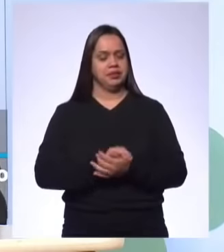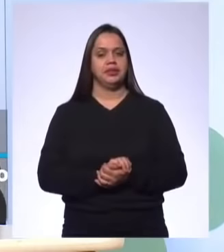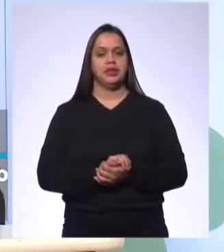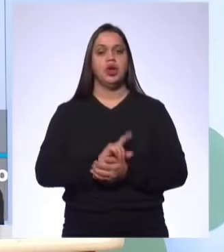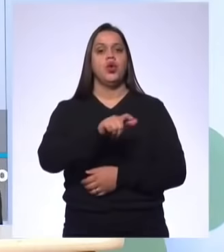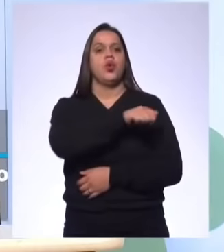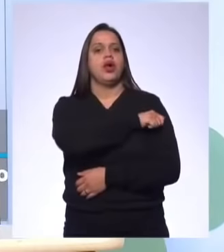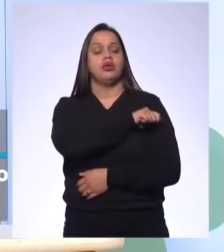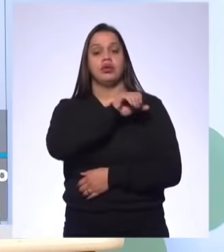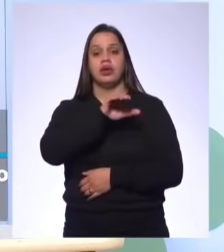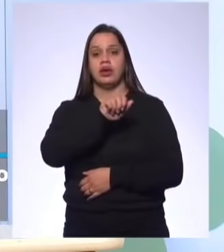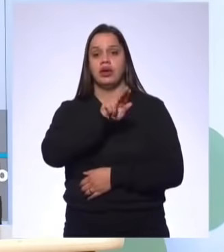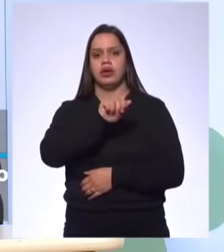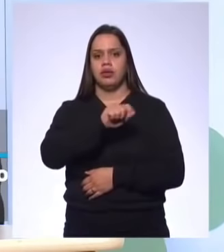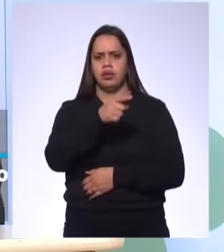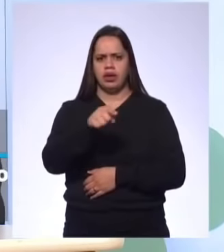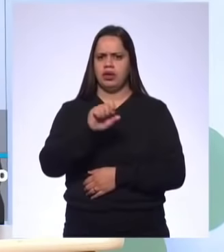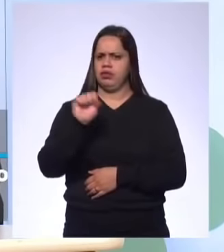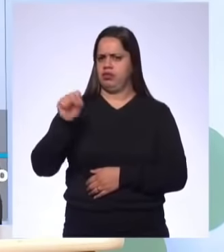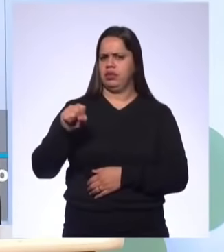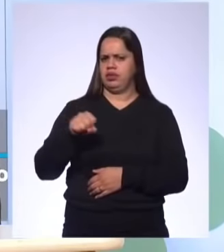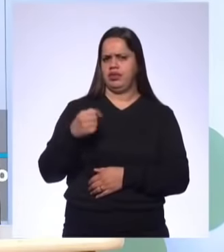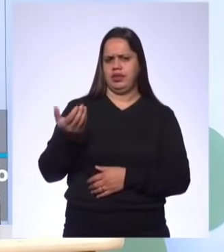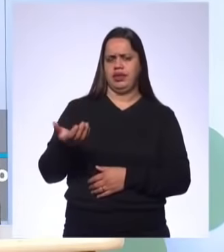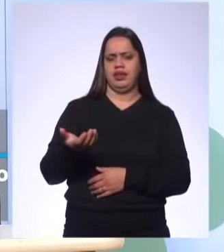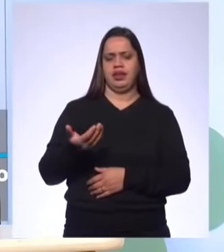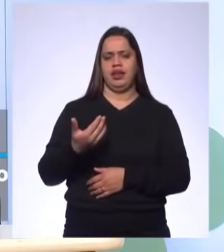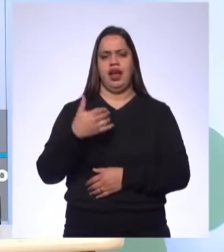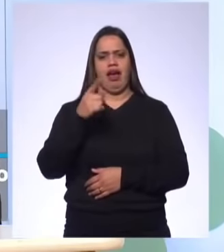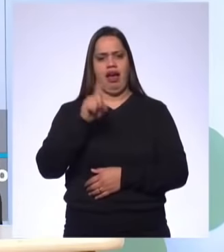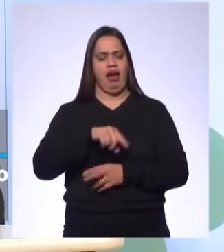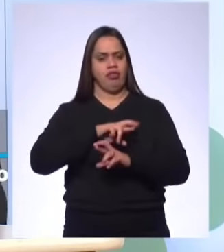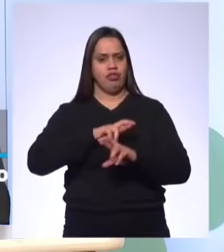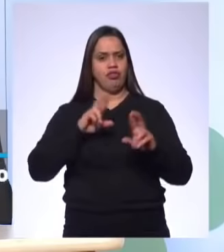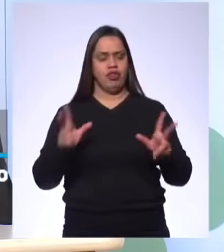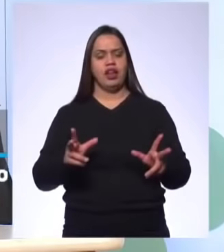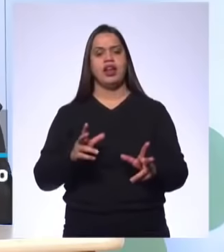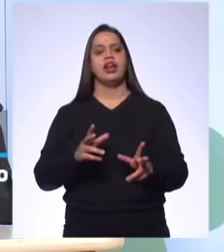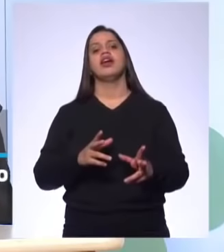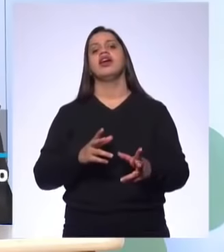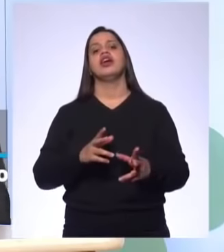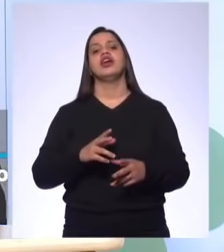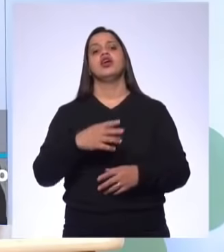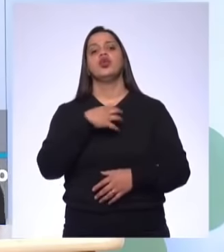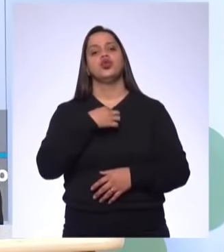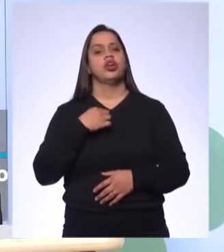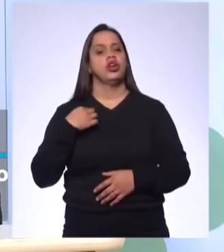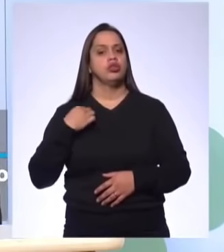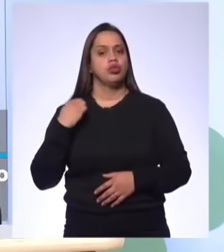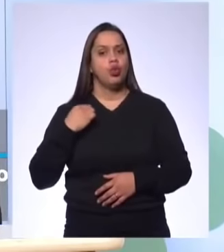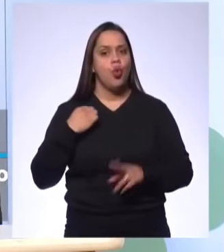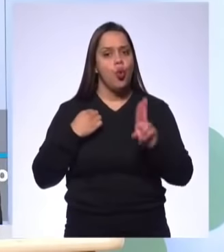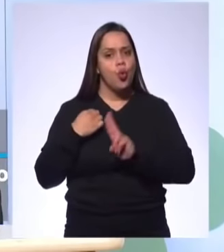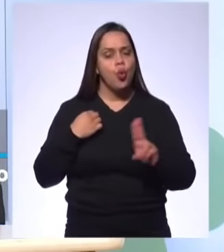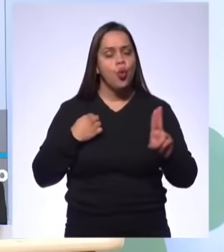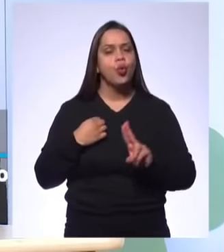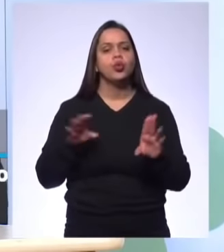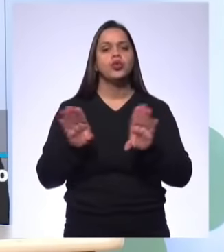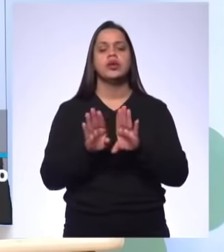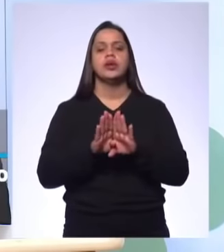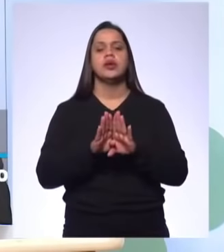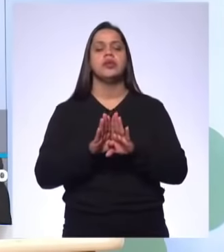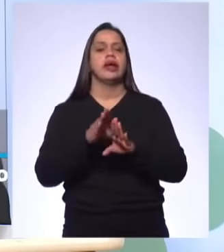Cauã vai dizer sim, claro, a diferença, né, na forma das roupas, nos diferentes tipos